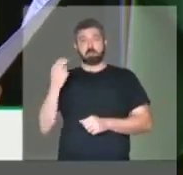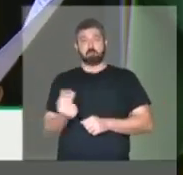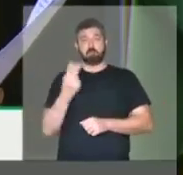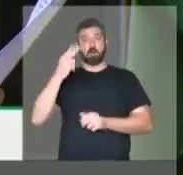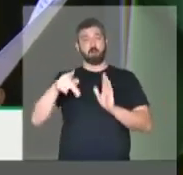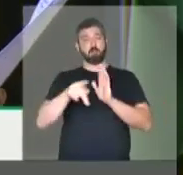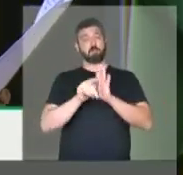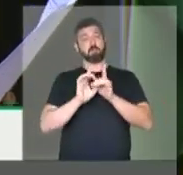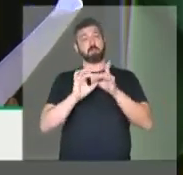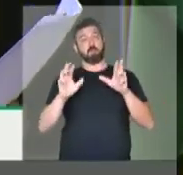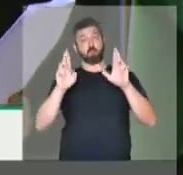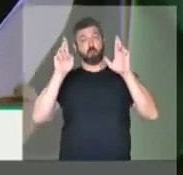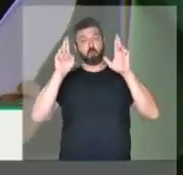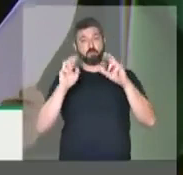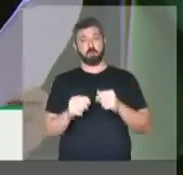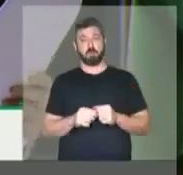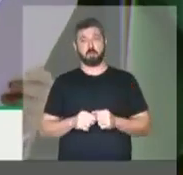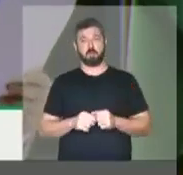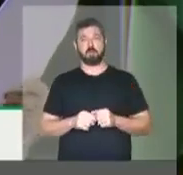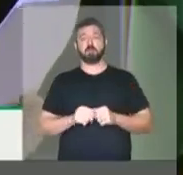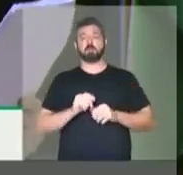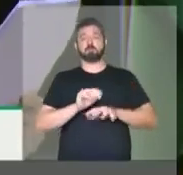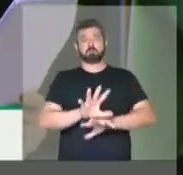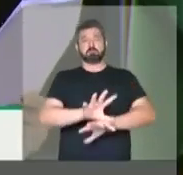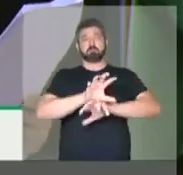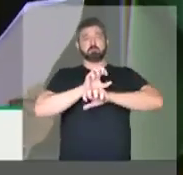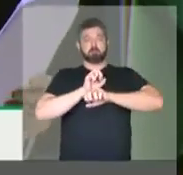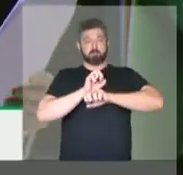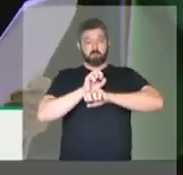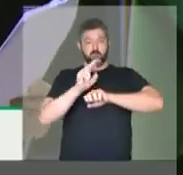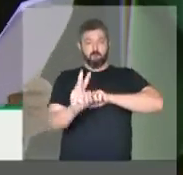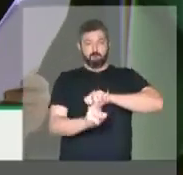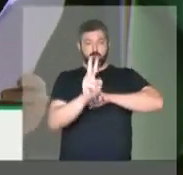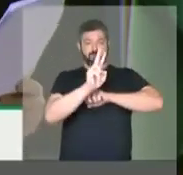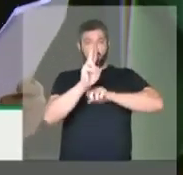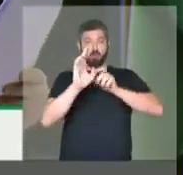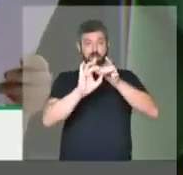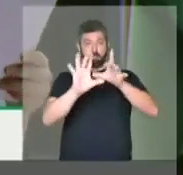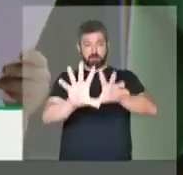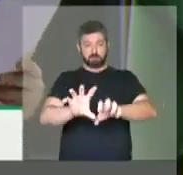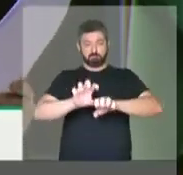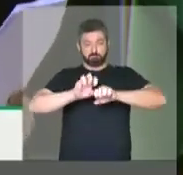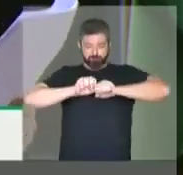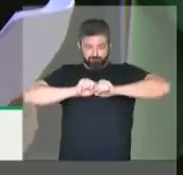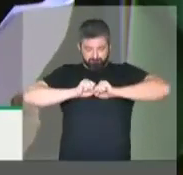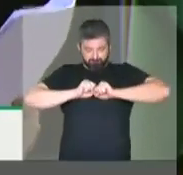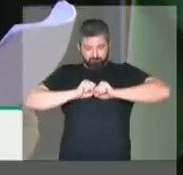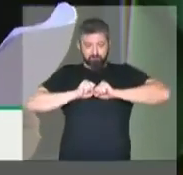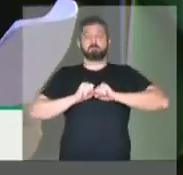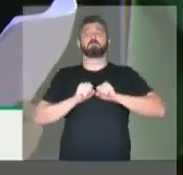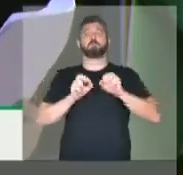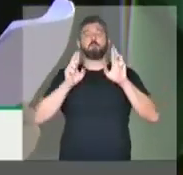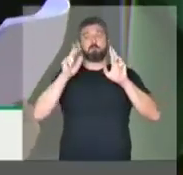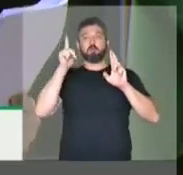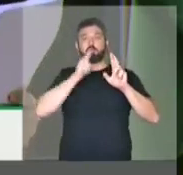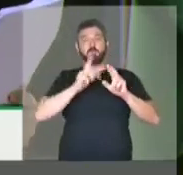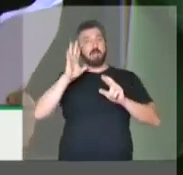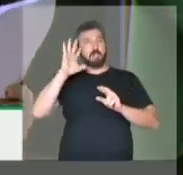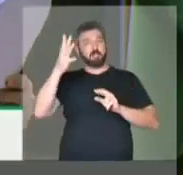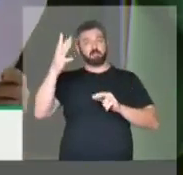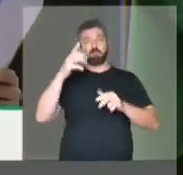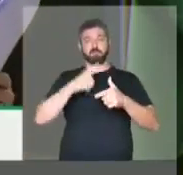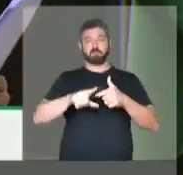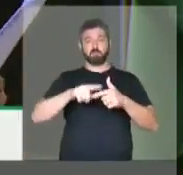valores democráticos, e que, inspirados neles, os valores democráticos, consigamos superar